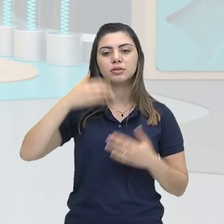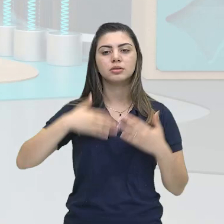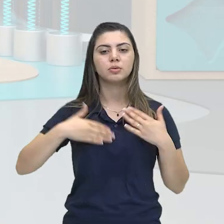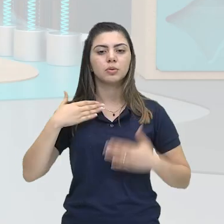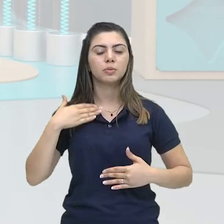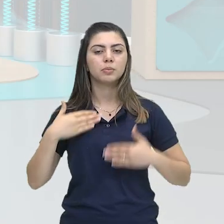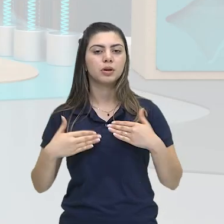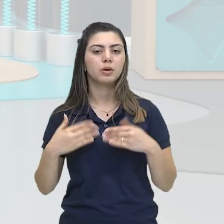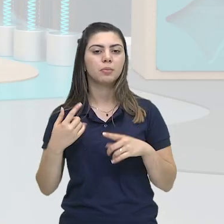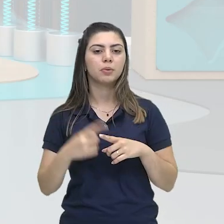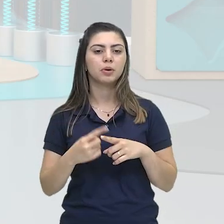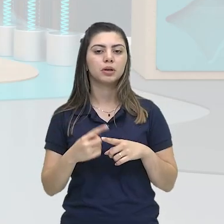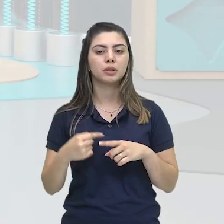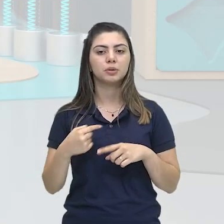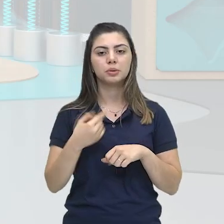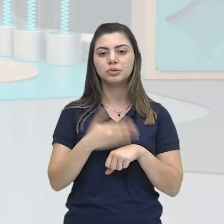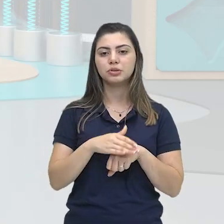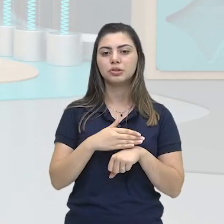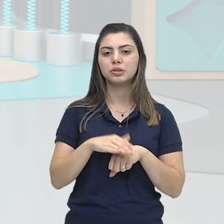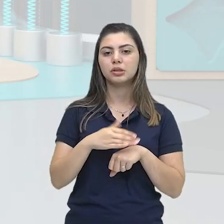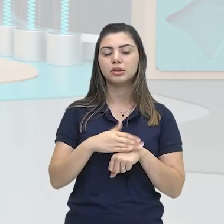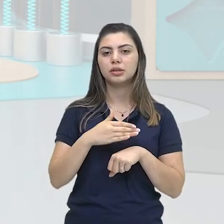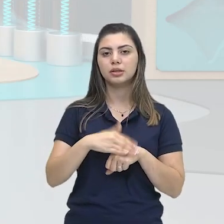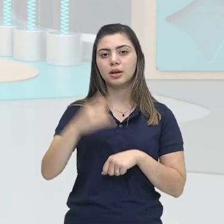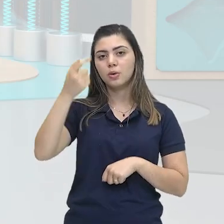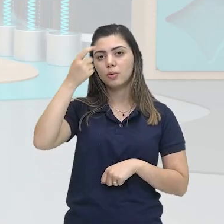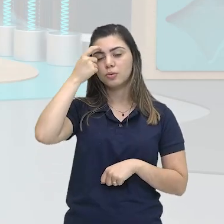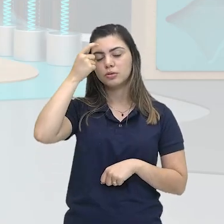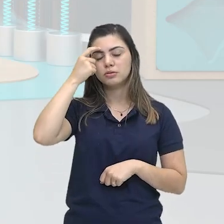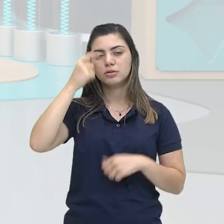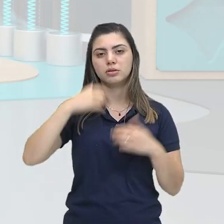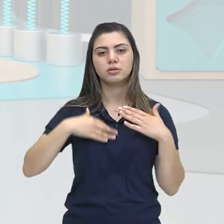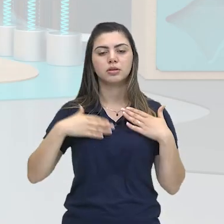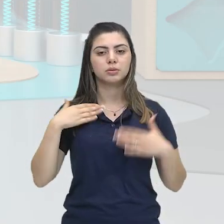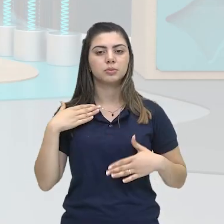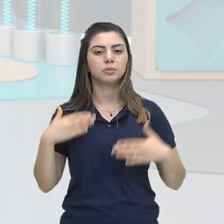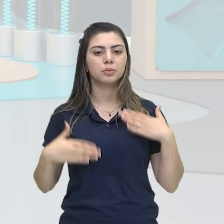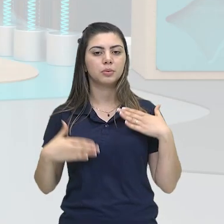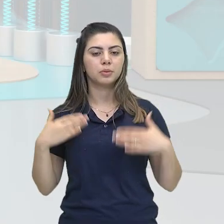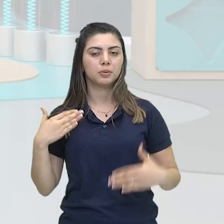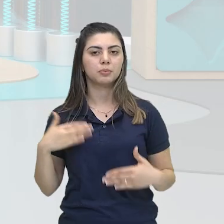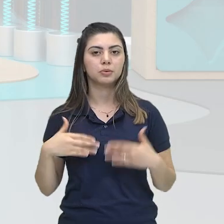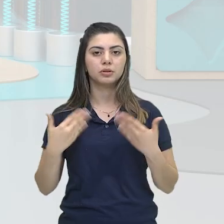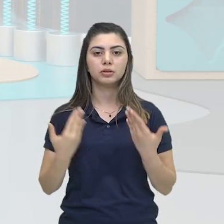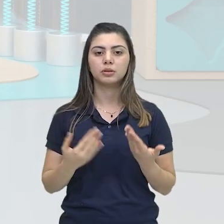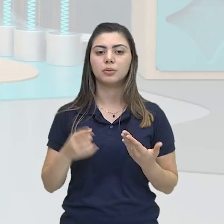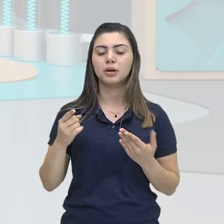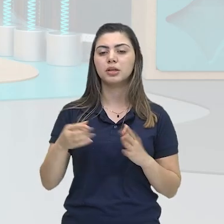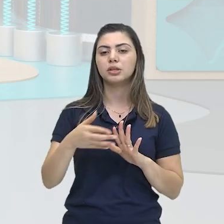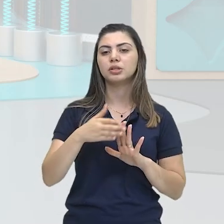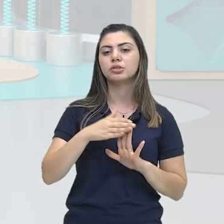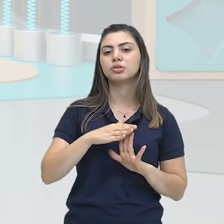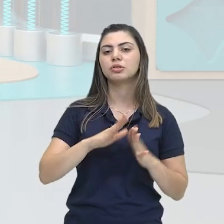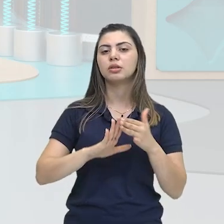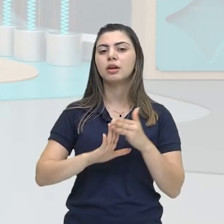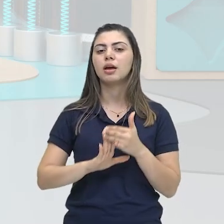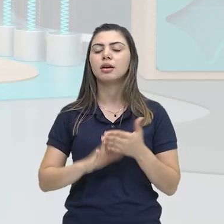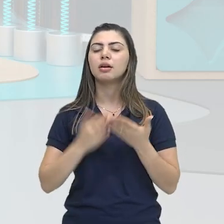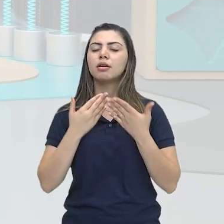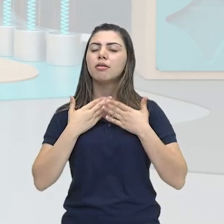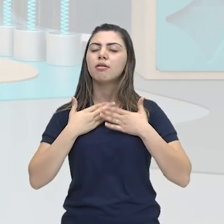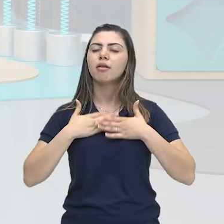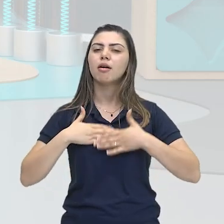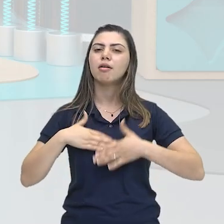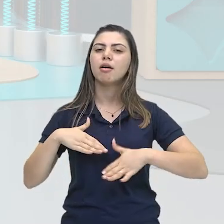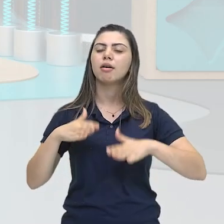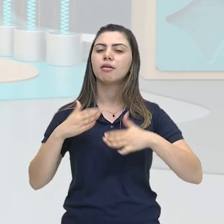vai trabalhar aí a nossa consciência do nosso corpo. Esse tipo de ginástica, ele já é uma ginástica mais lenta,